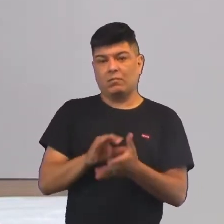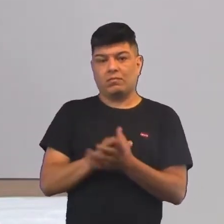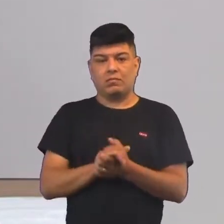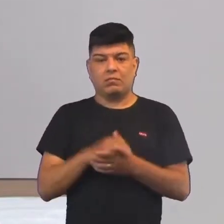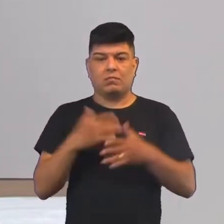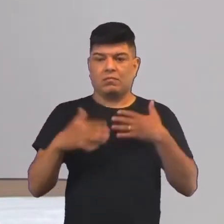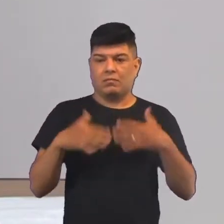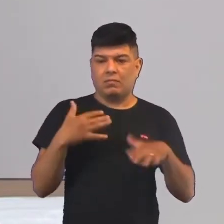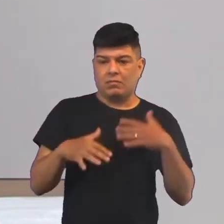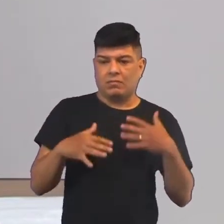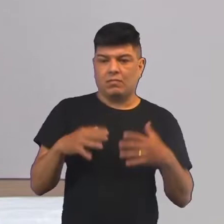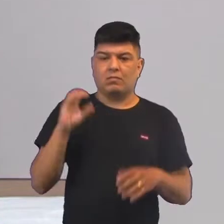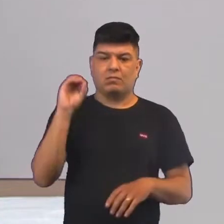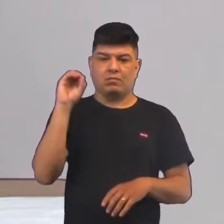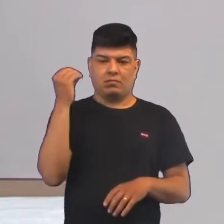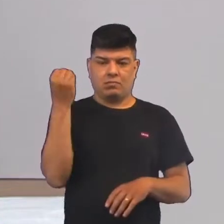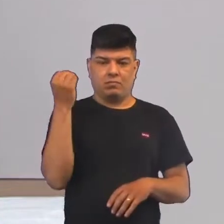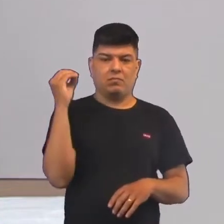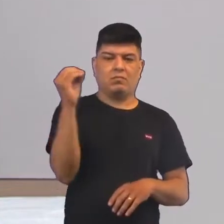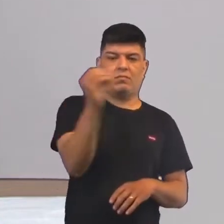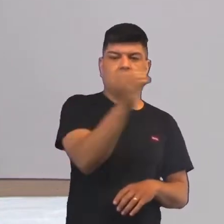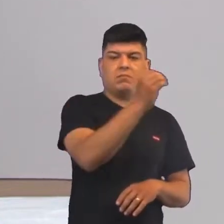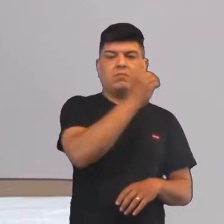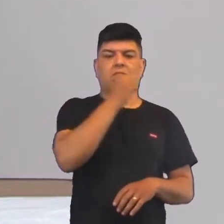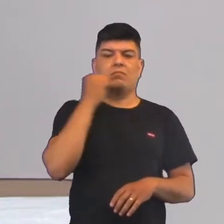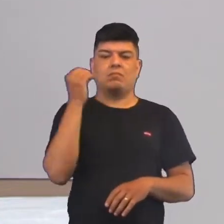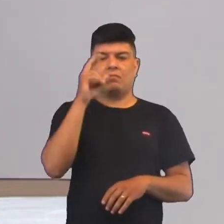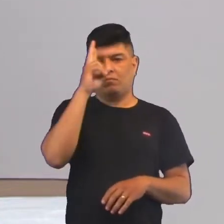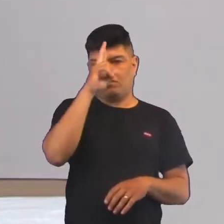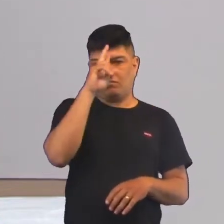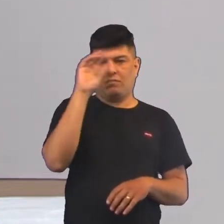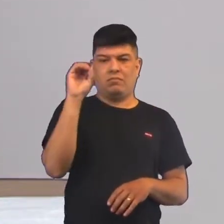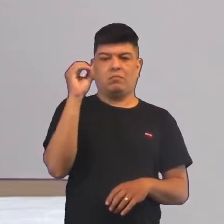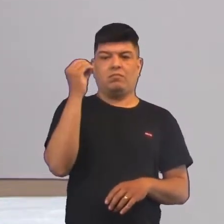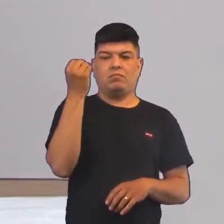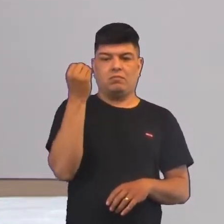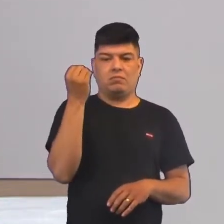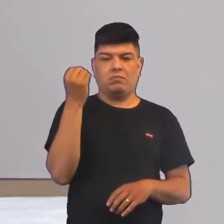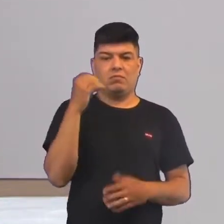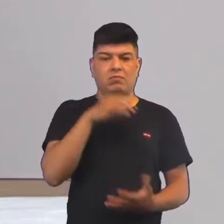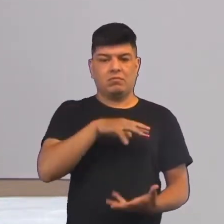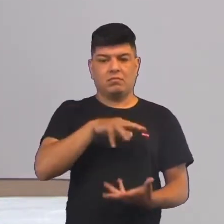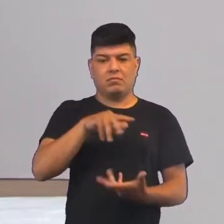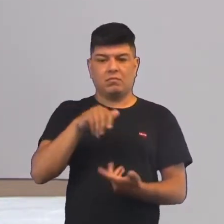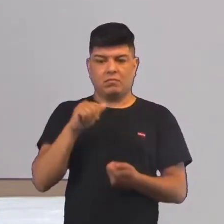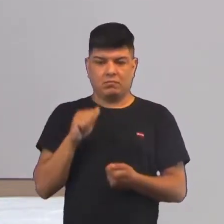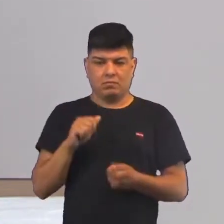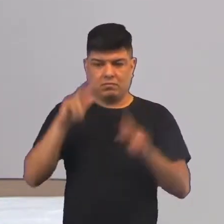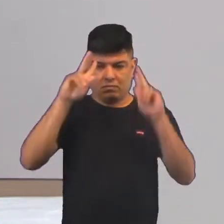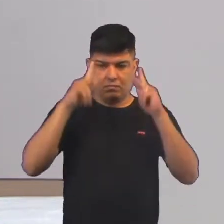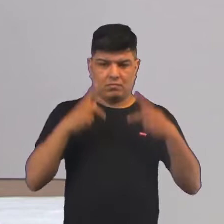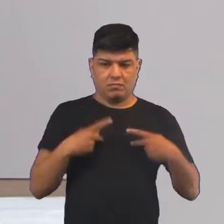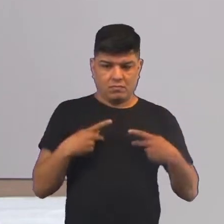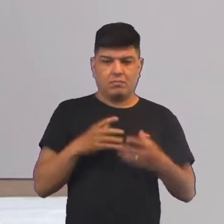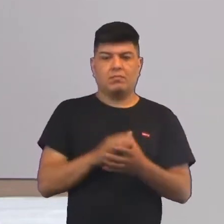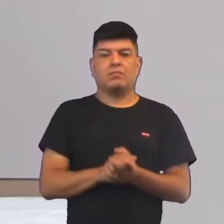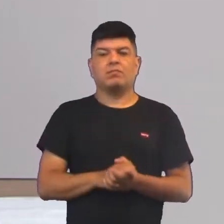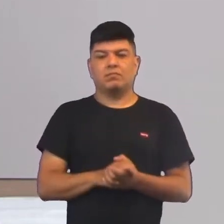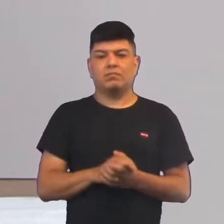o movimento da rotação e translação. Lembrando, rotação é quando a Terra gira em torno de si